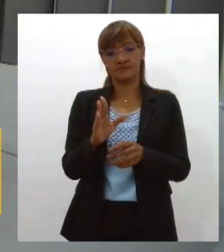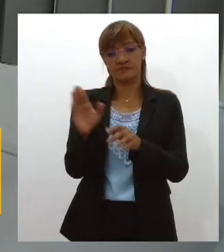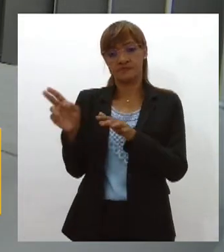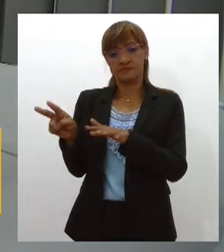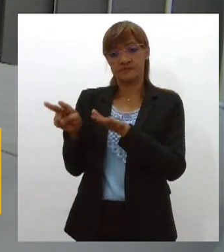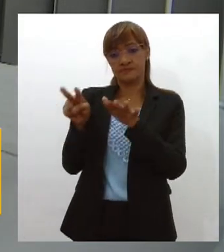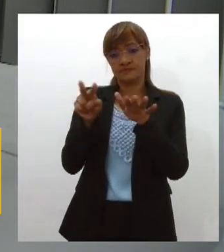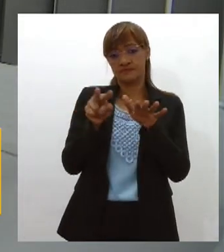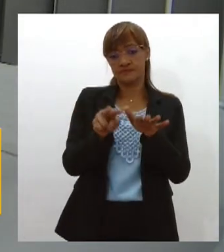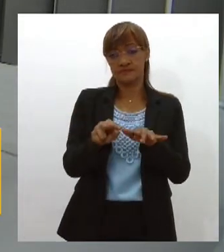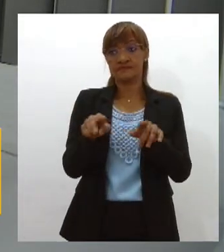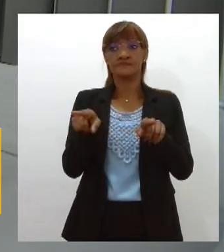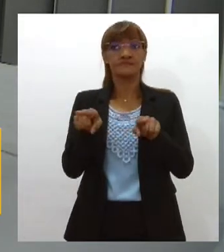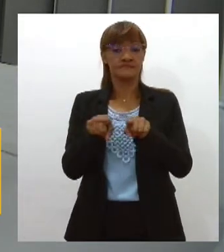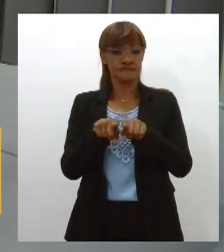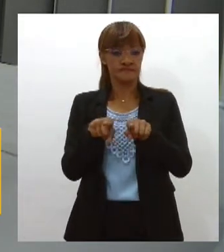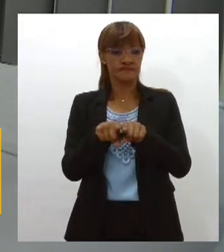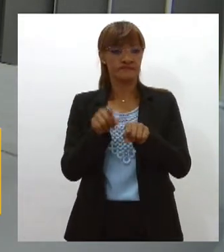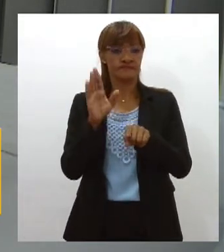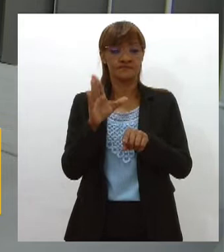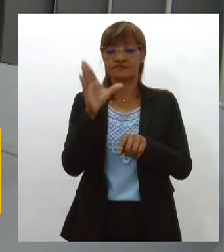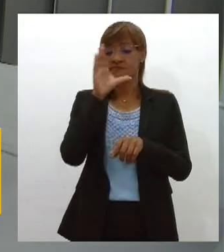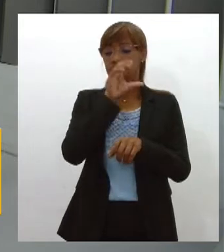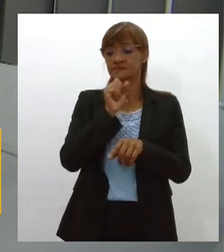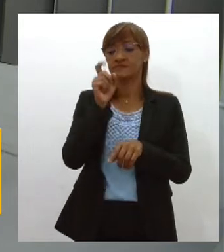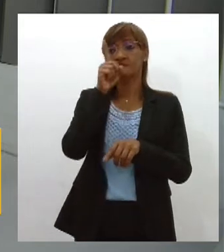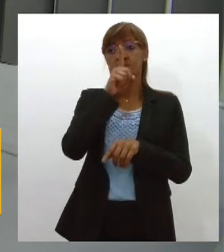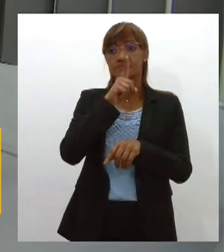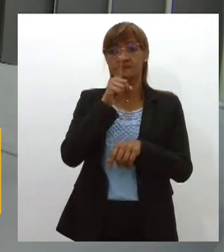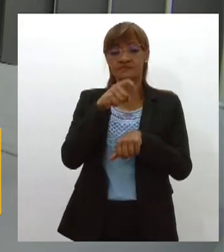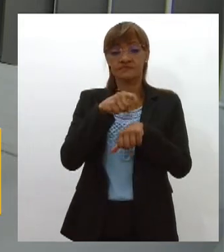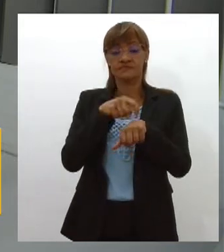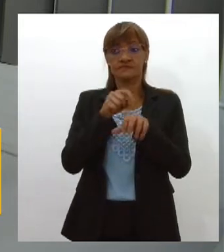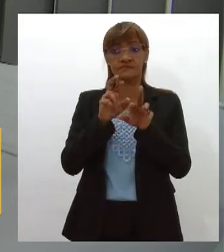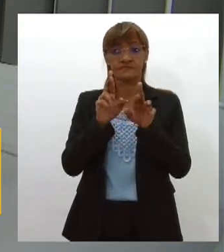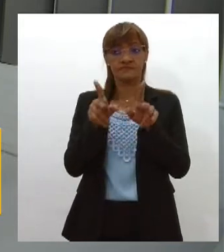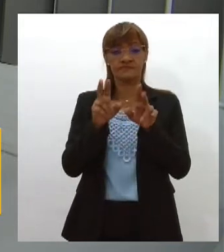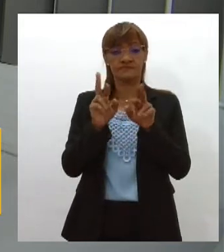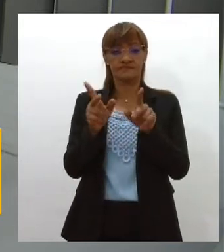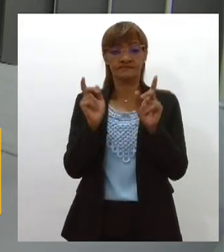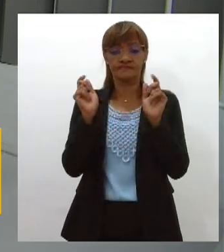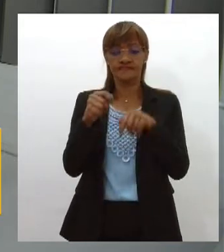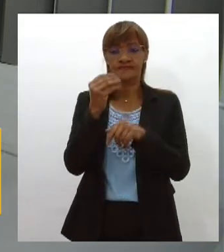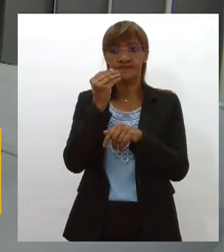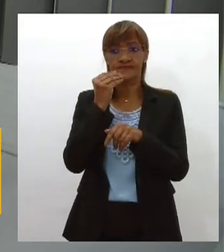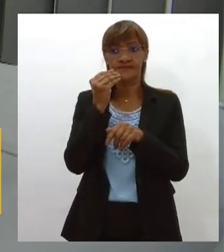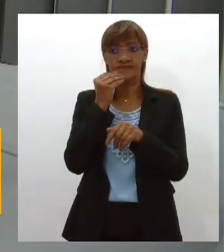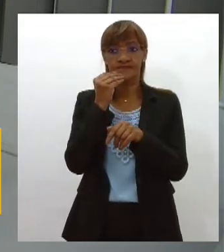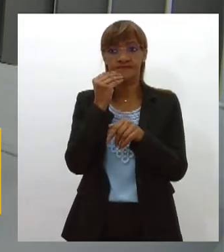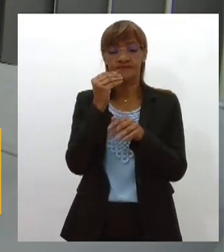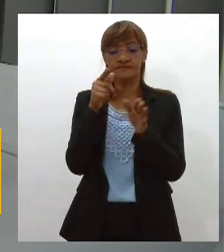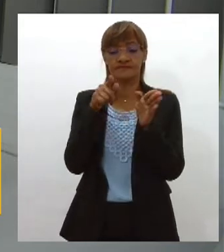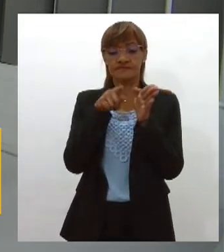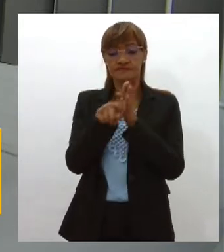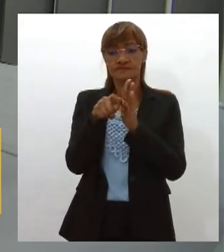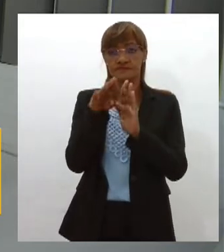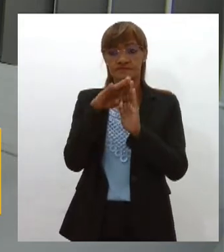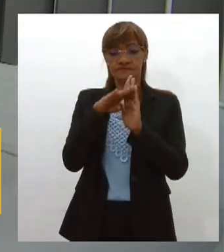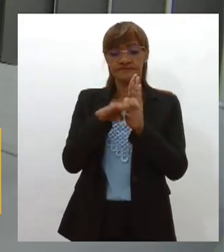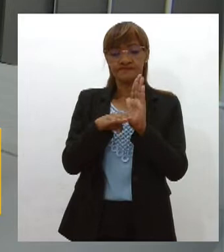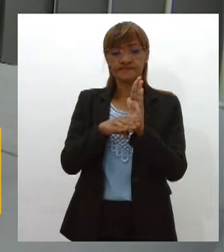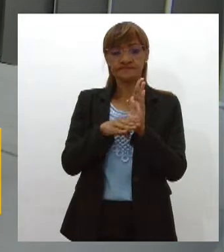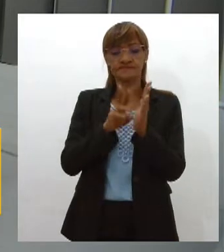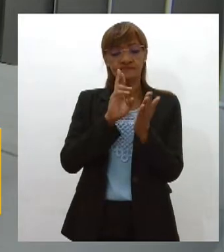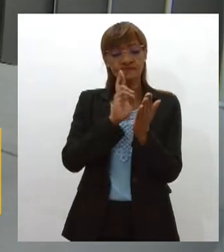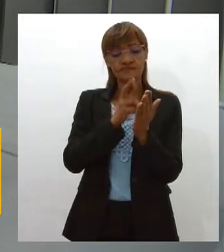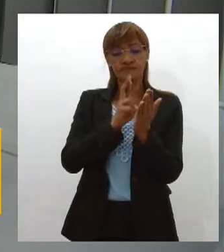finais de semana, em horários também bem diferenciados, para tentar cumprir essa meta, que é fazer esse mapeamento